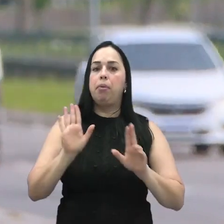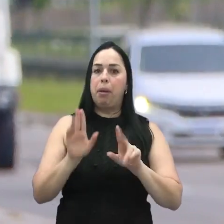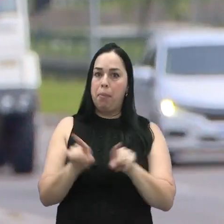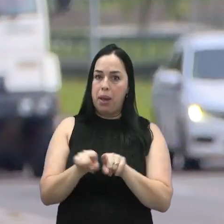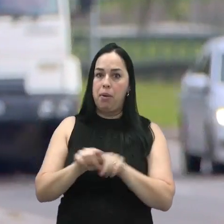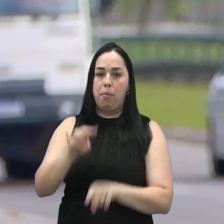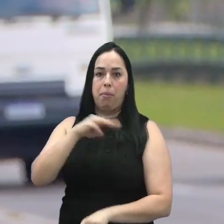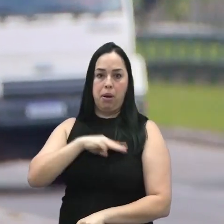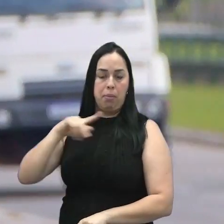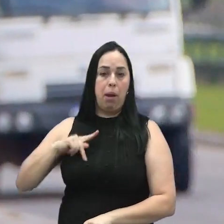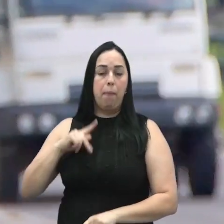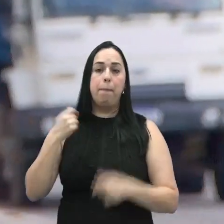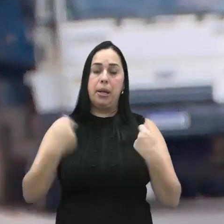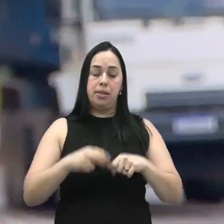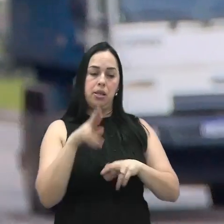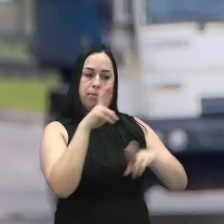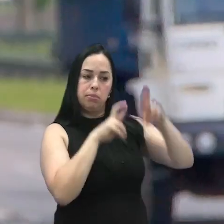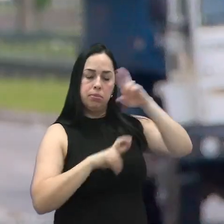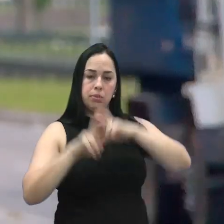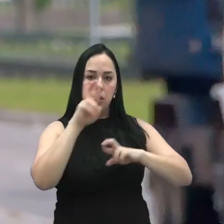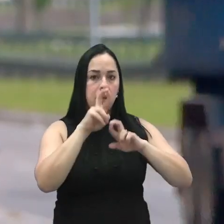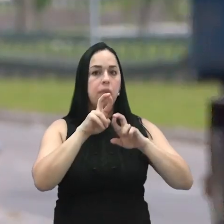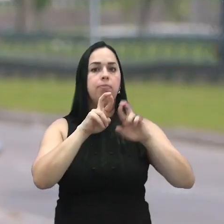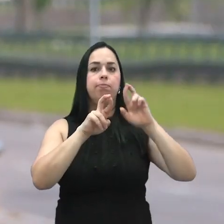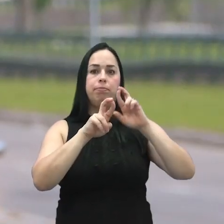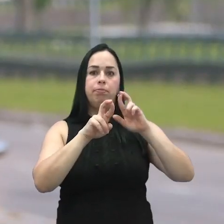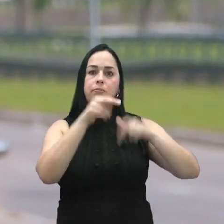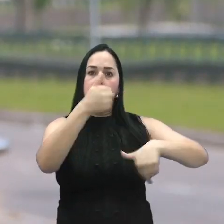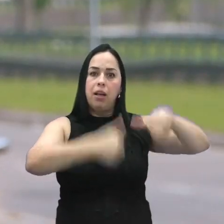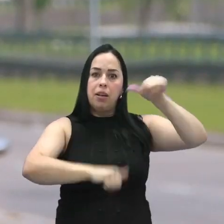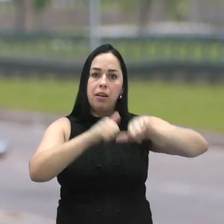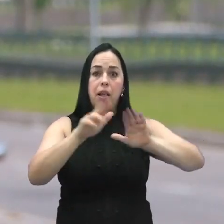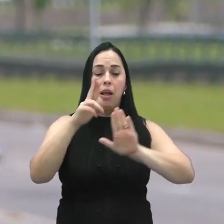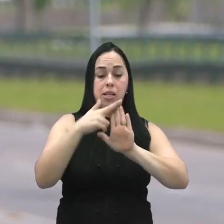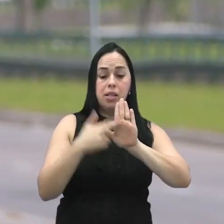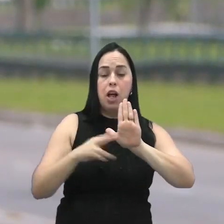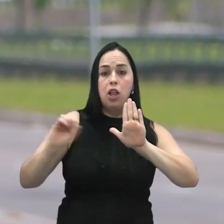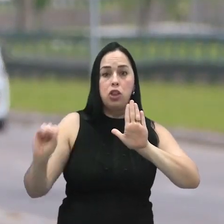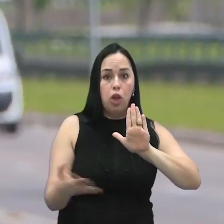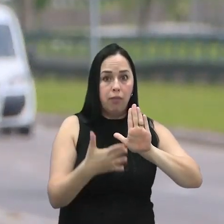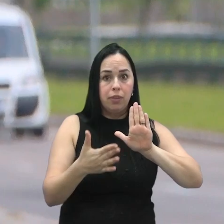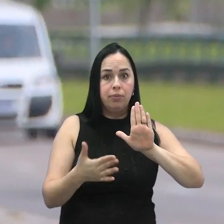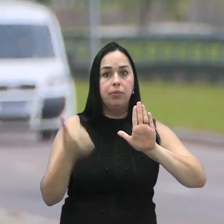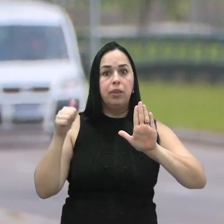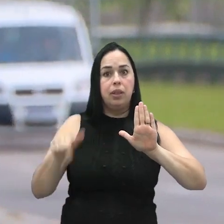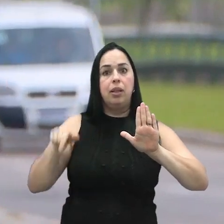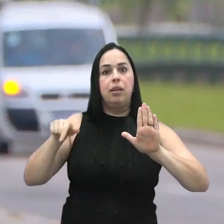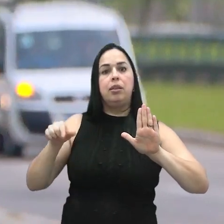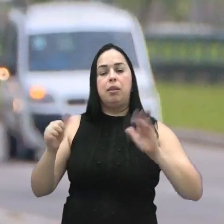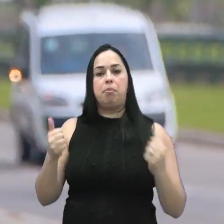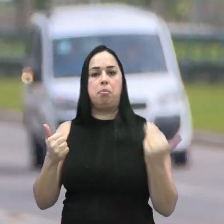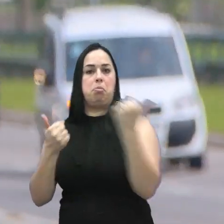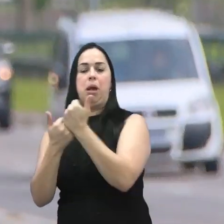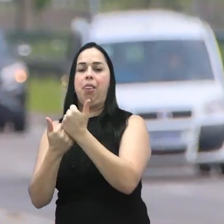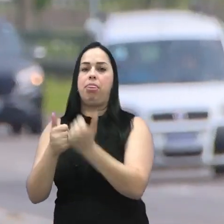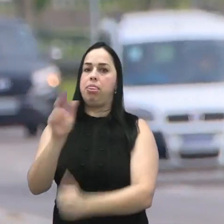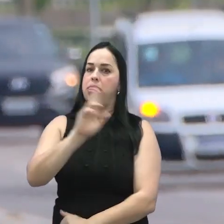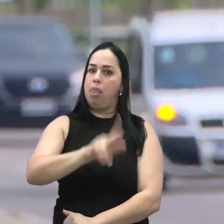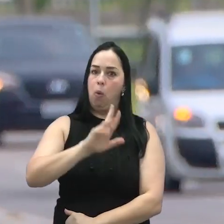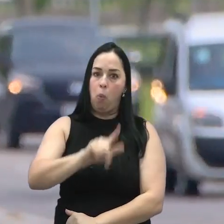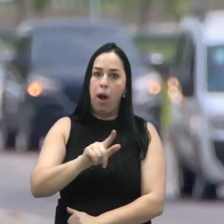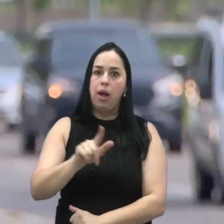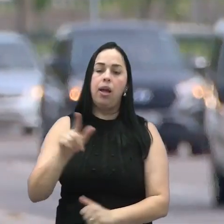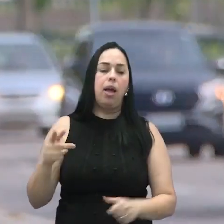do Ministério Público. É importante destacar que as novas regras não substituem o trabalho da Polícia Militar e da